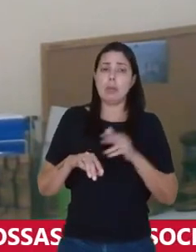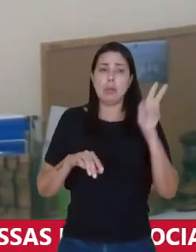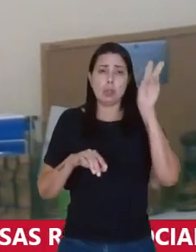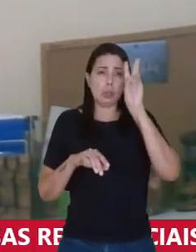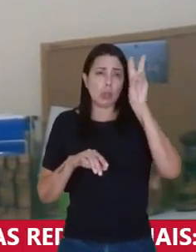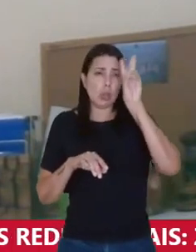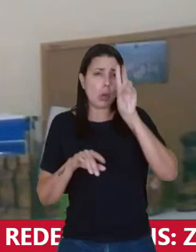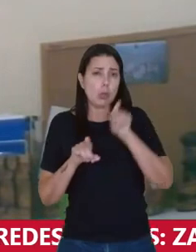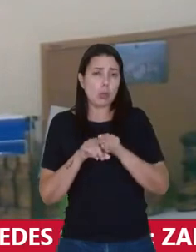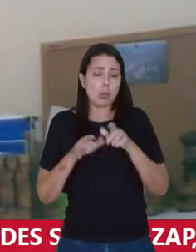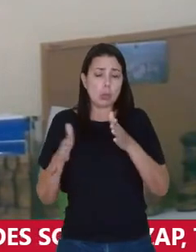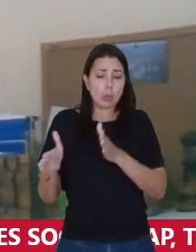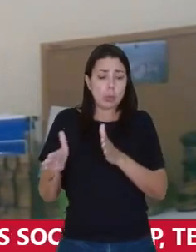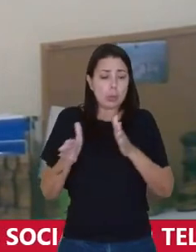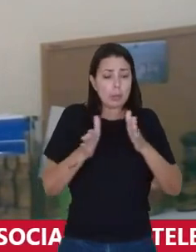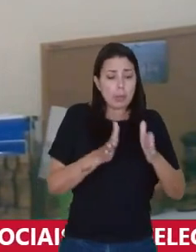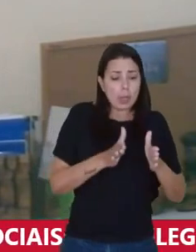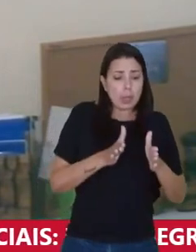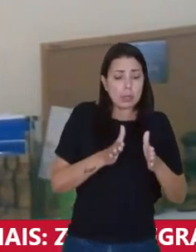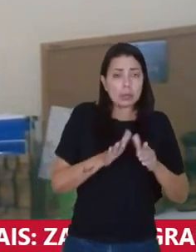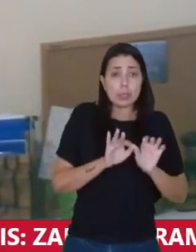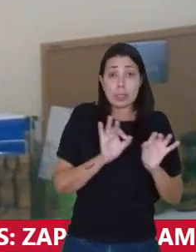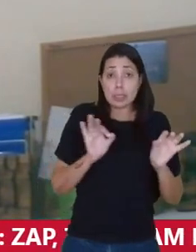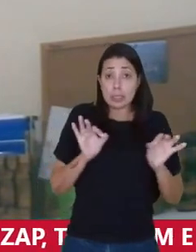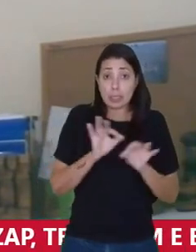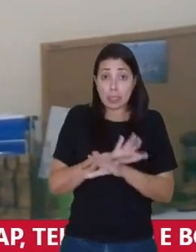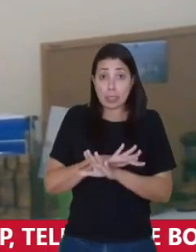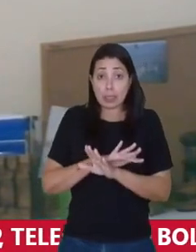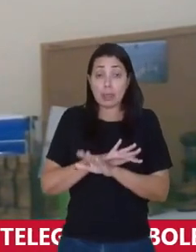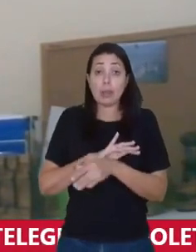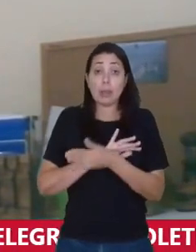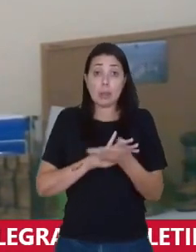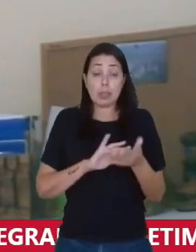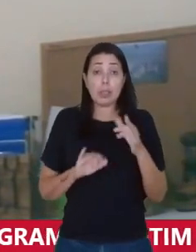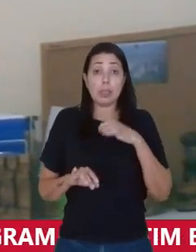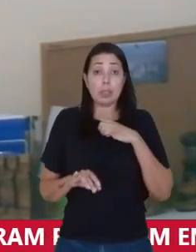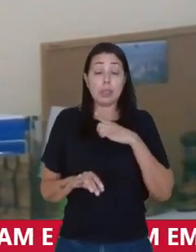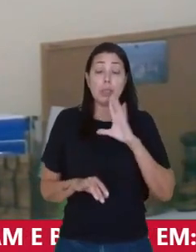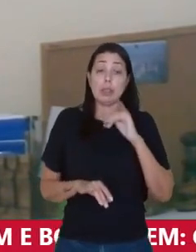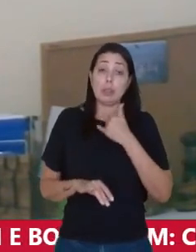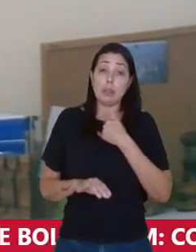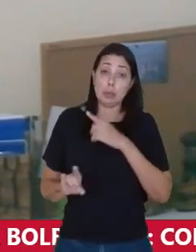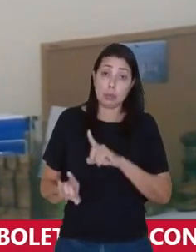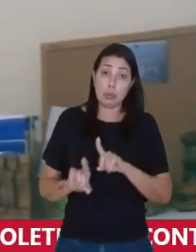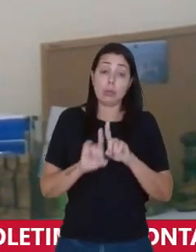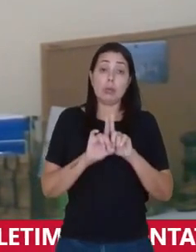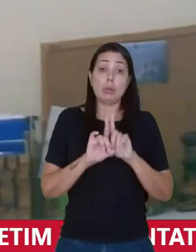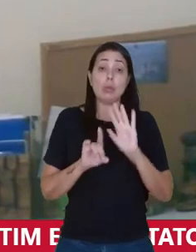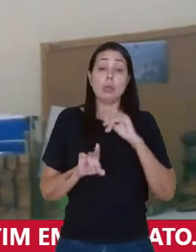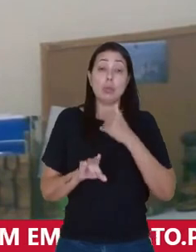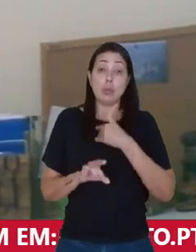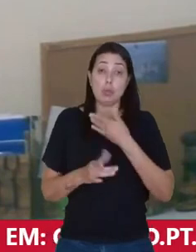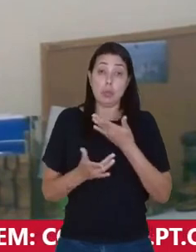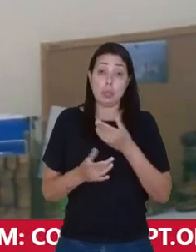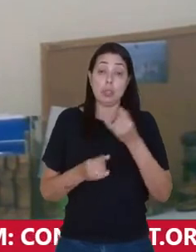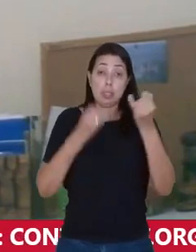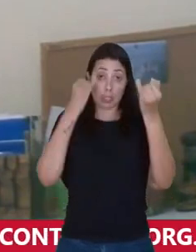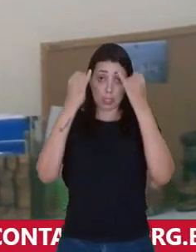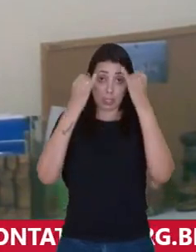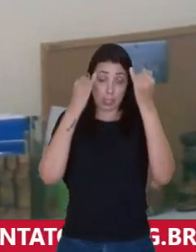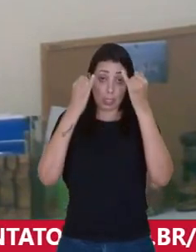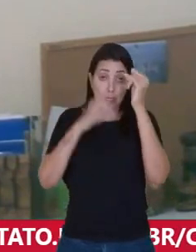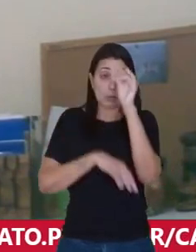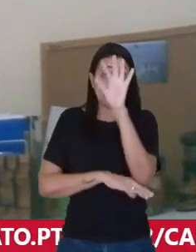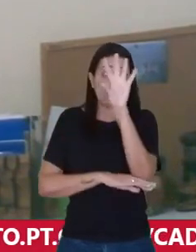espaço, que exterioriza, né, uma parte daquilo que existe conosco de nós, né, e aí funda essa ideia de